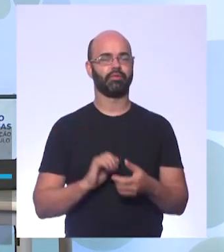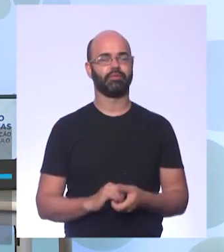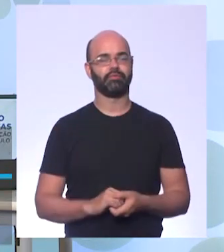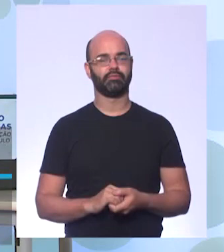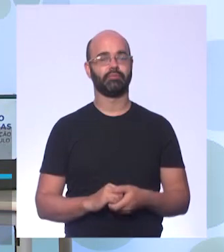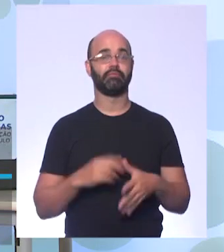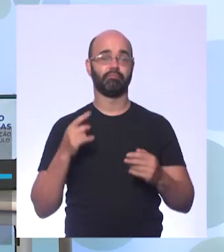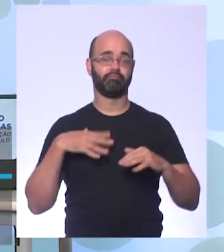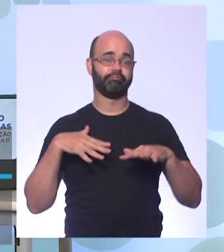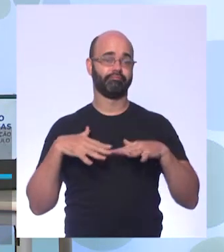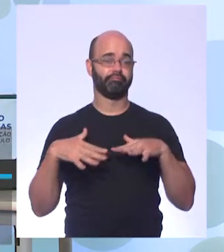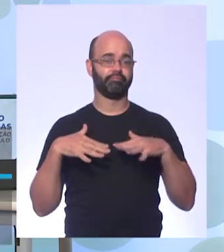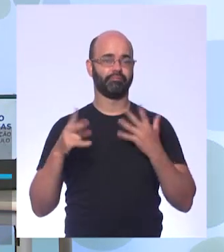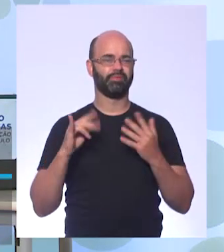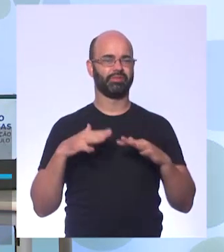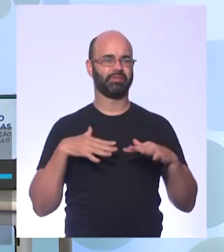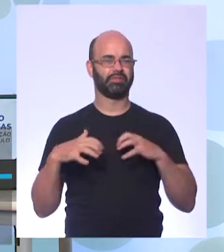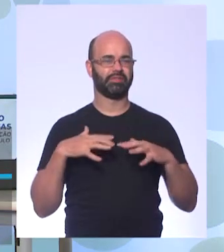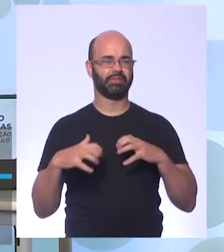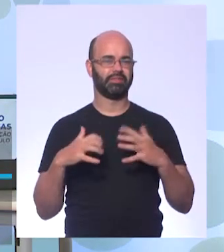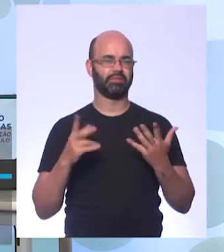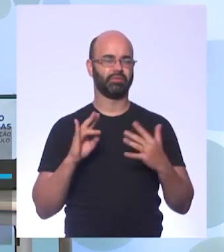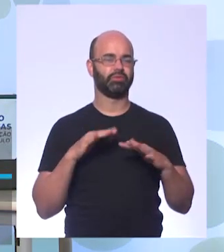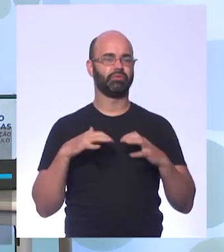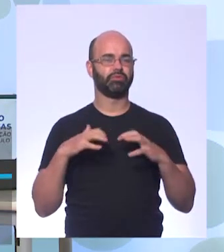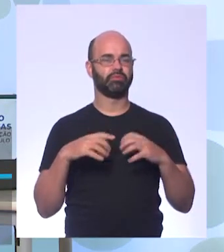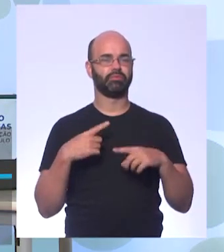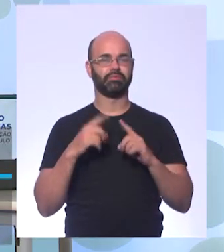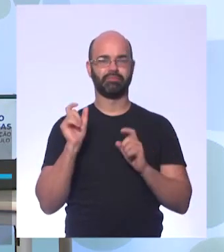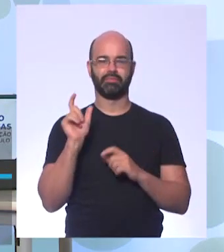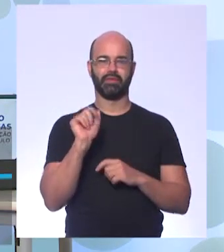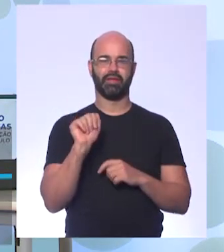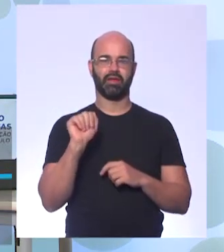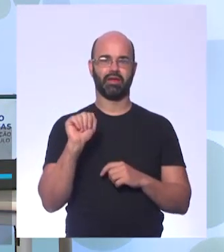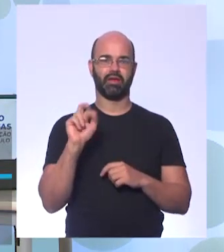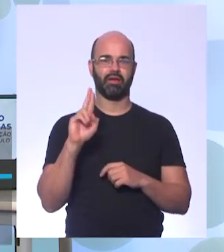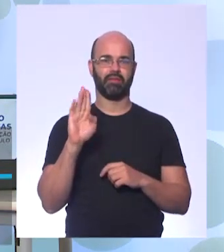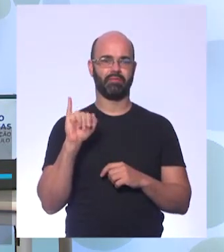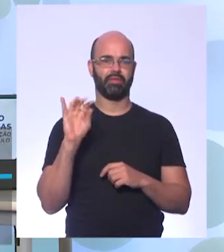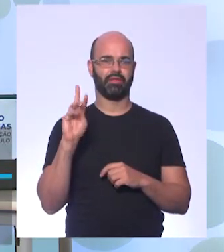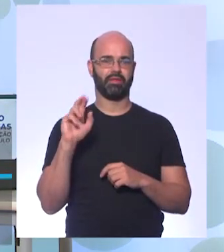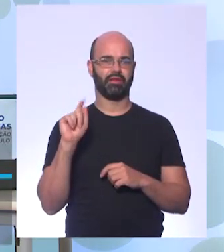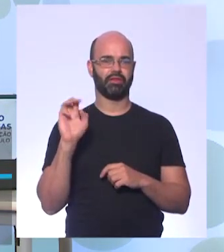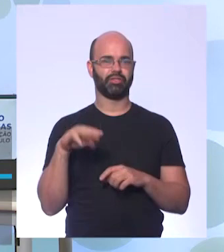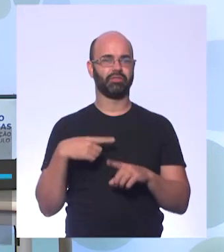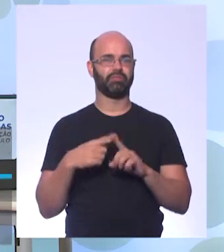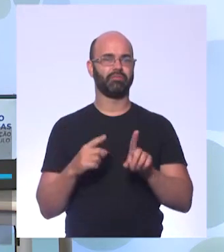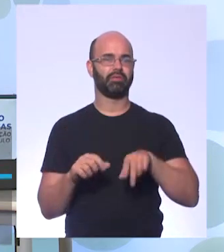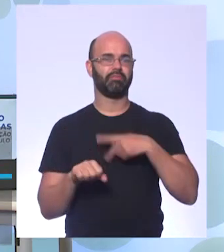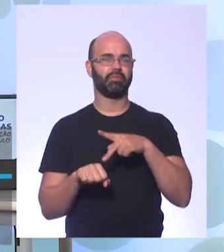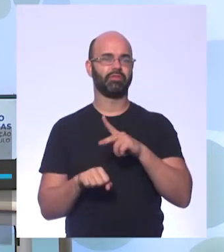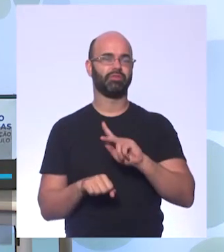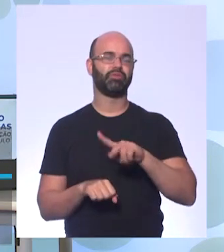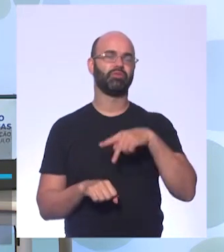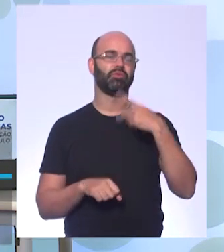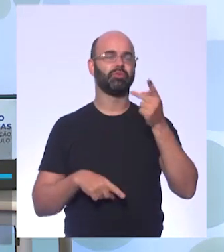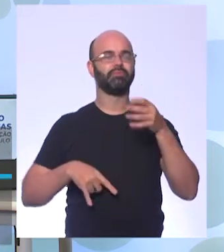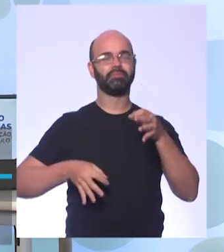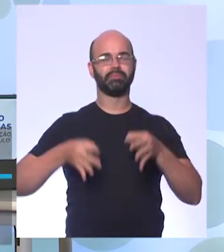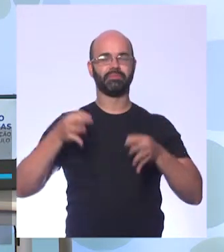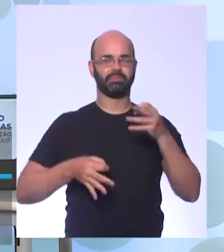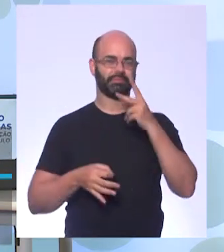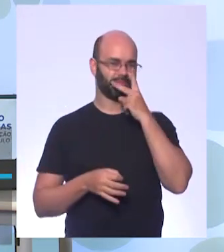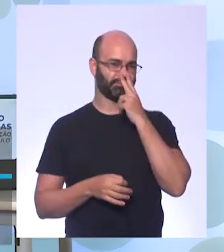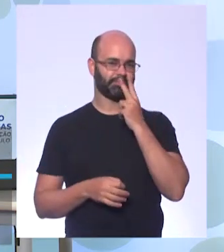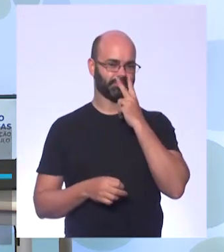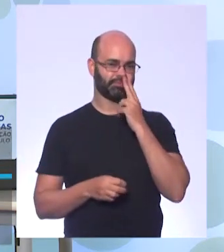gera um conflito. Quando fala na arbitragem, é porque tem um outro país, né, que vai, né, fazer um tipo de um juiz. Né? No